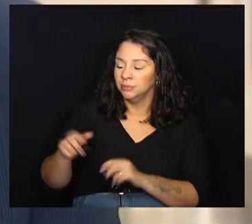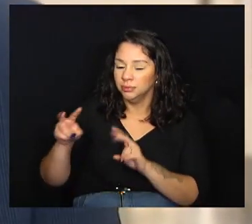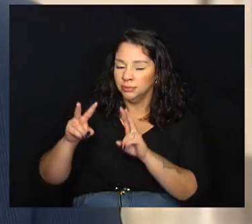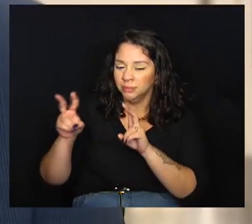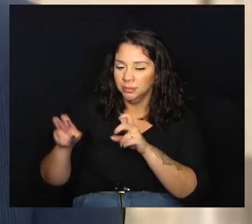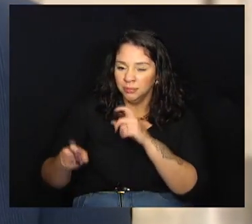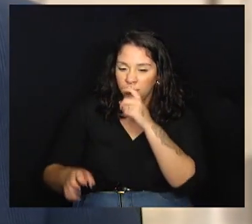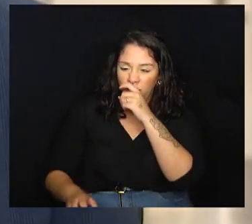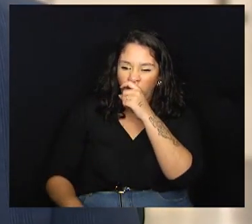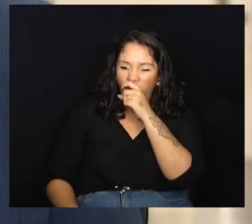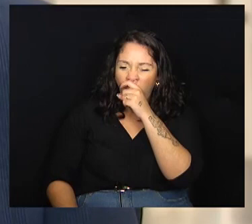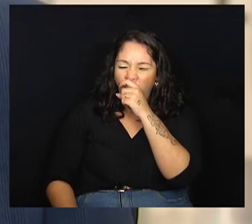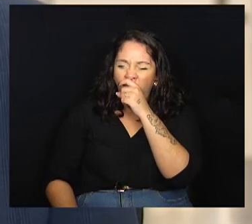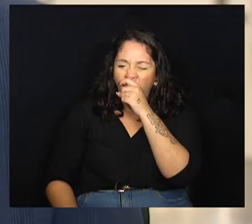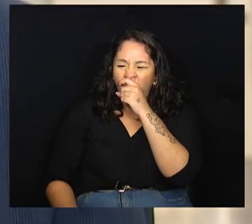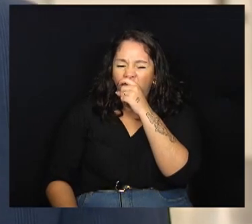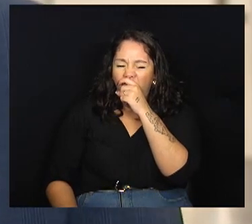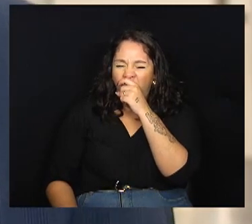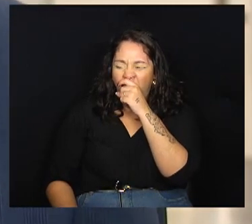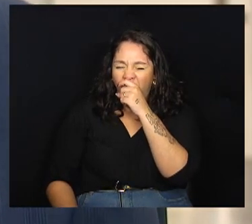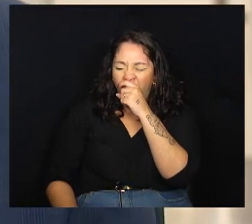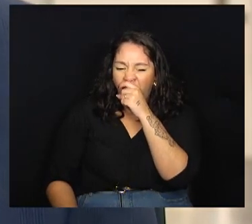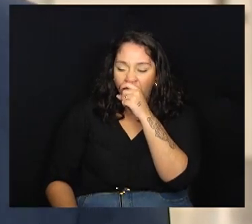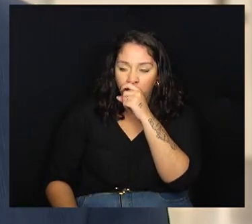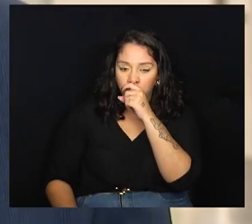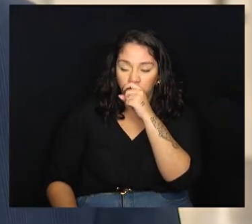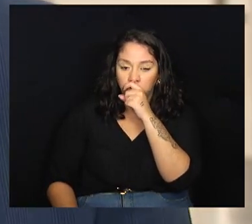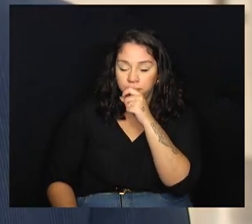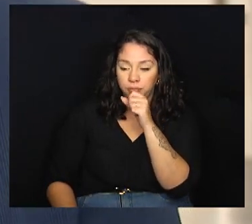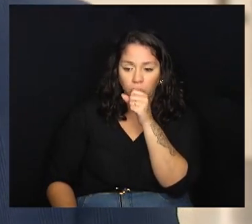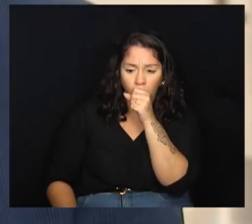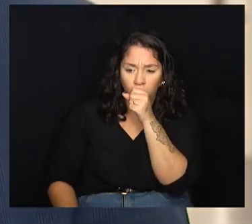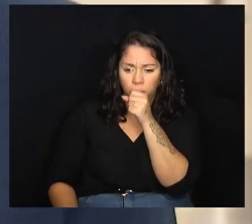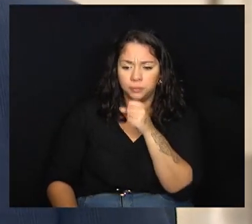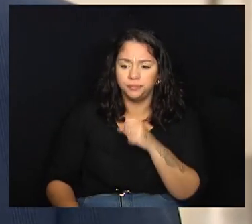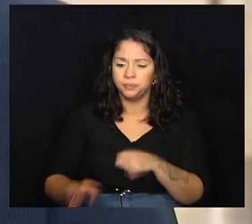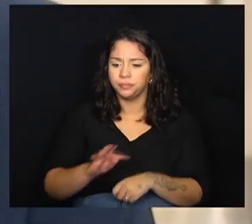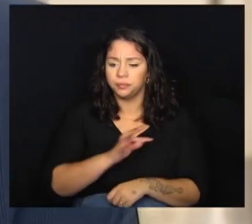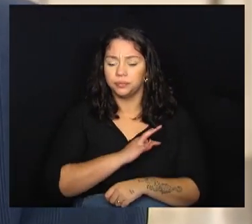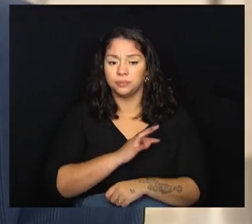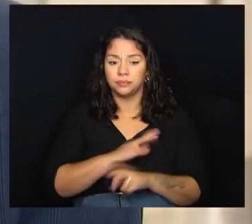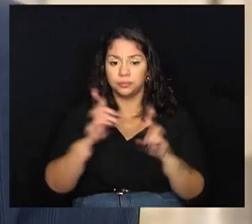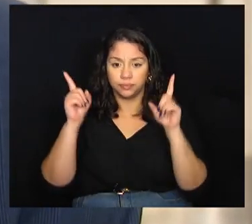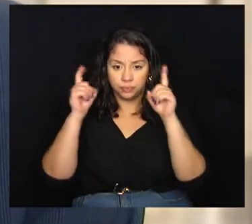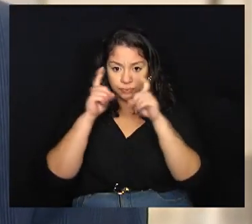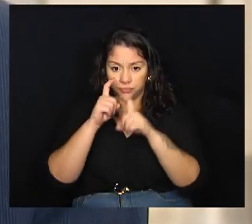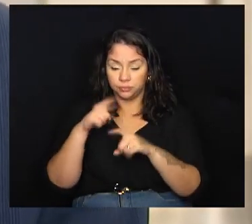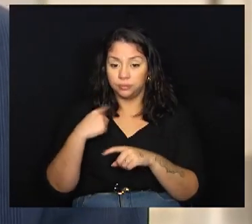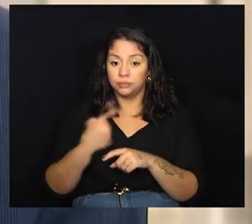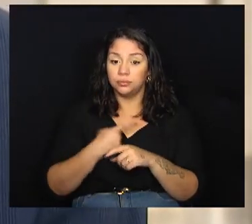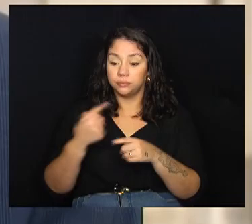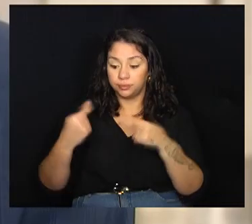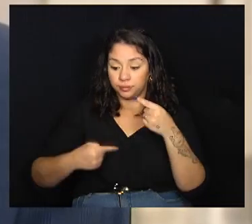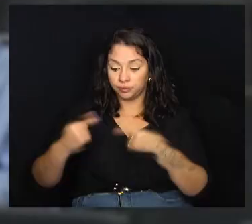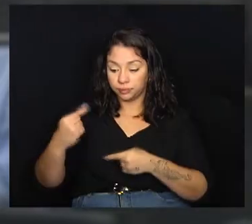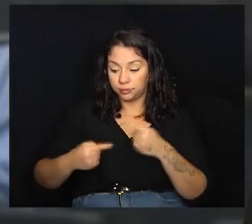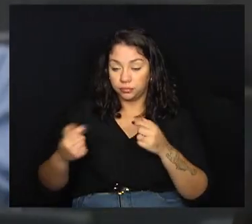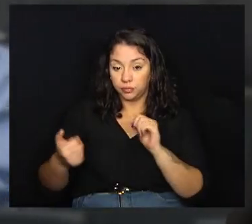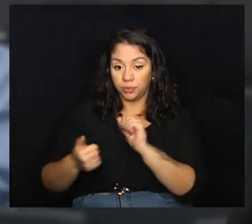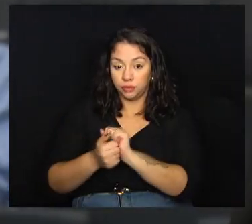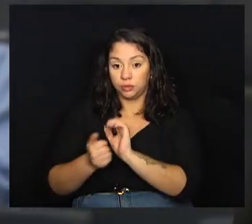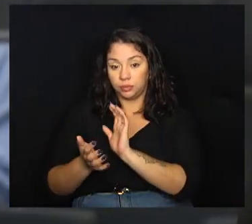de relevância e muito técnico, a gente sempre convida pessoa especialista para poder estar debatendo os assuntos junto com a